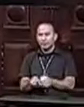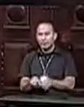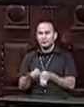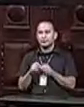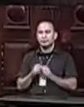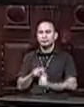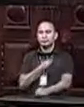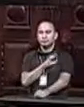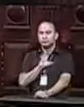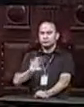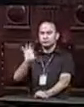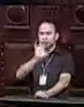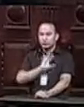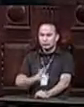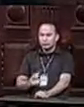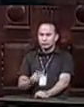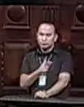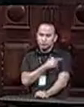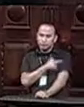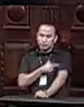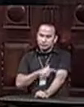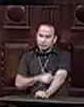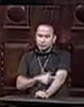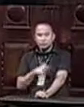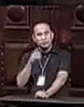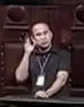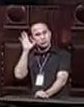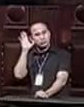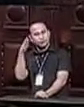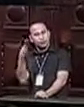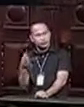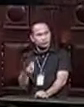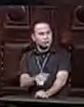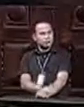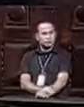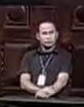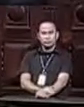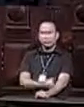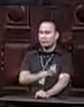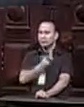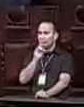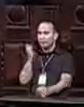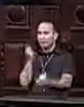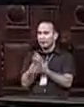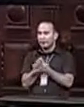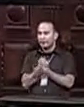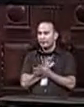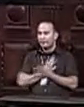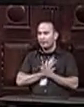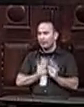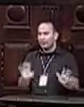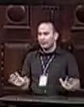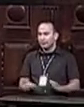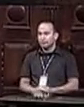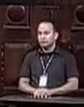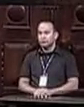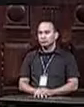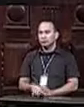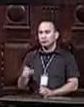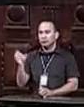da Secretaria de Estado de Educação, que decidiu que não custearia mais o